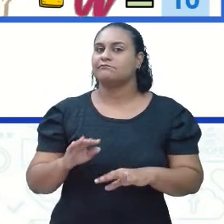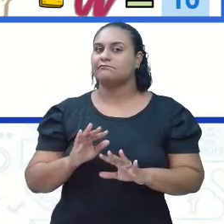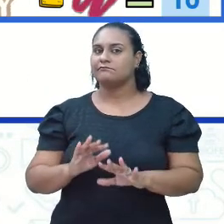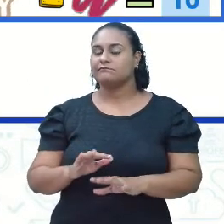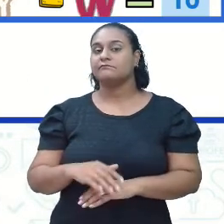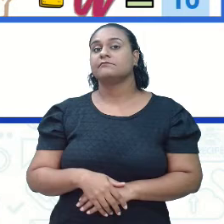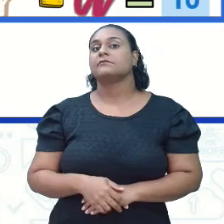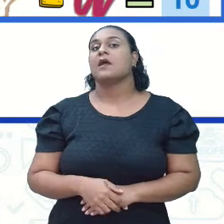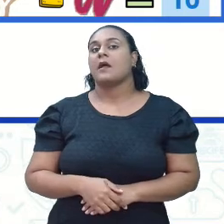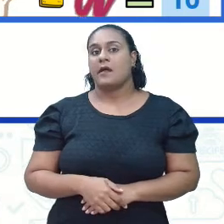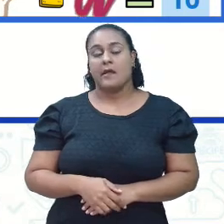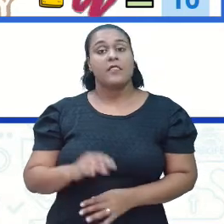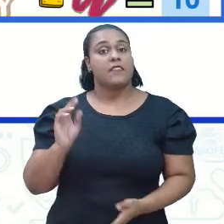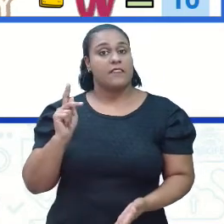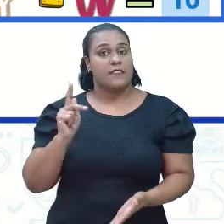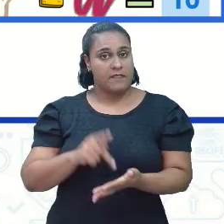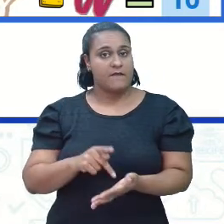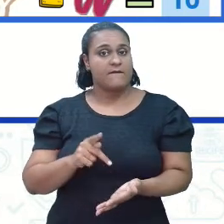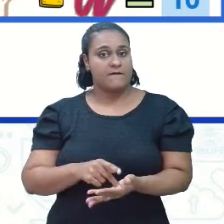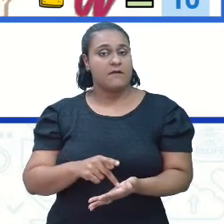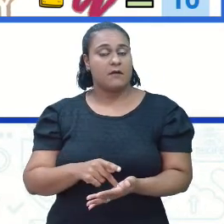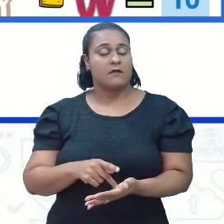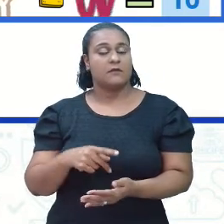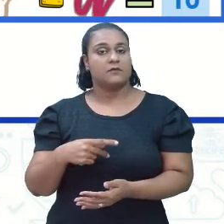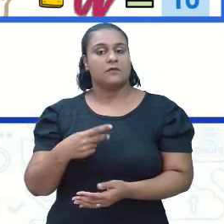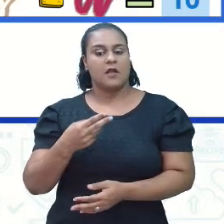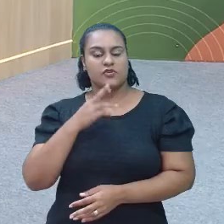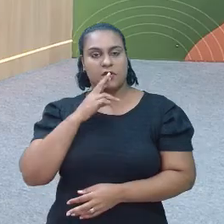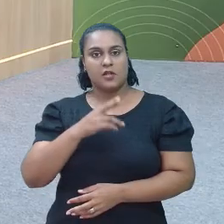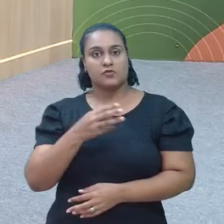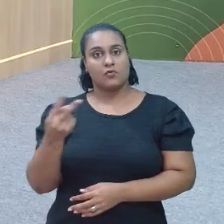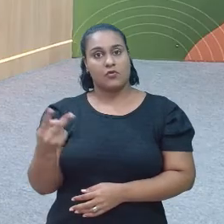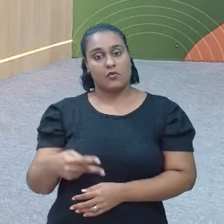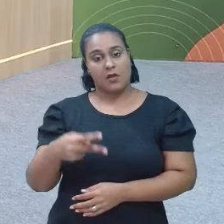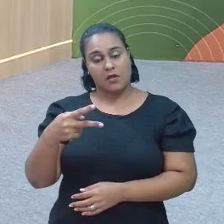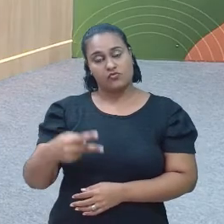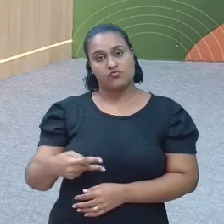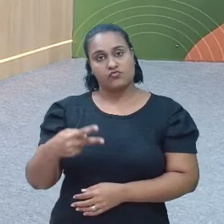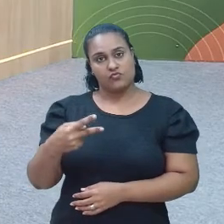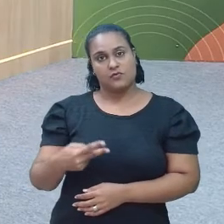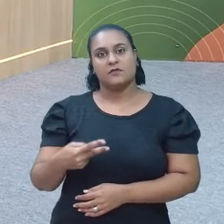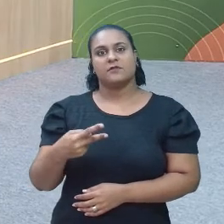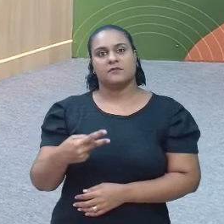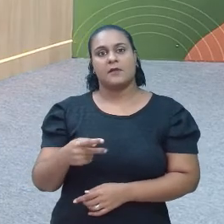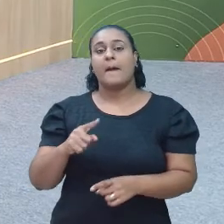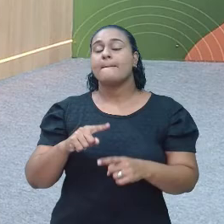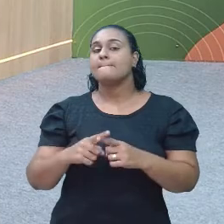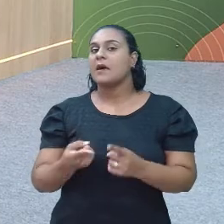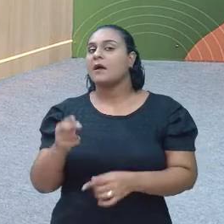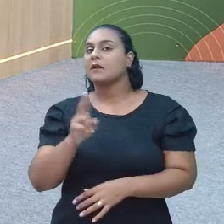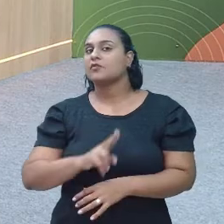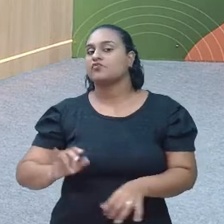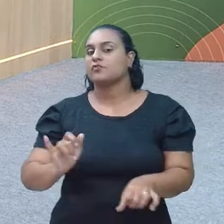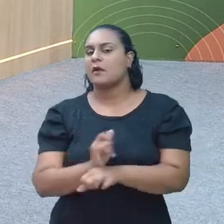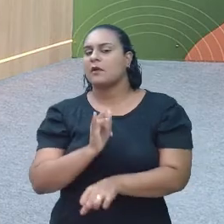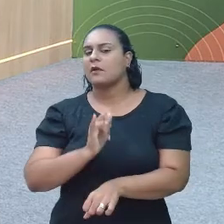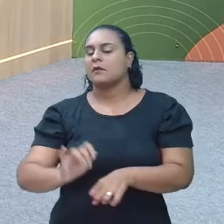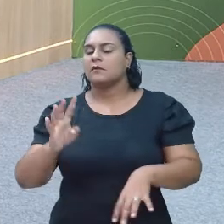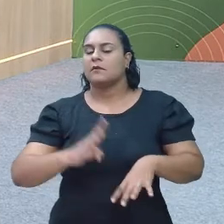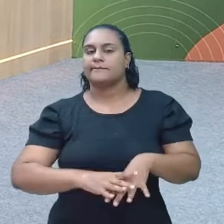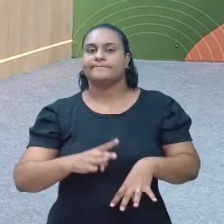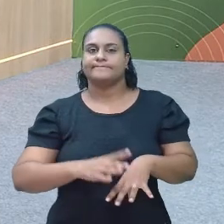gente resolve as 2 equações ao mesmo tempo, só que a gente utiliza ferramentas matemáticas para que a gente de fato